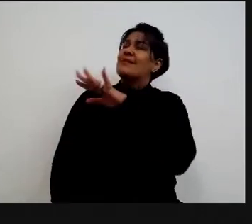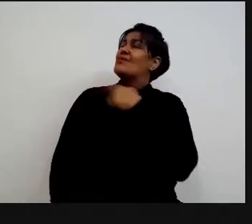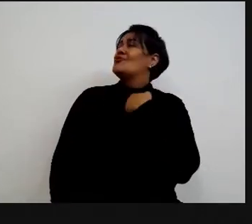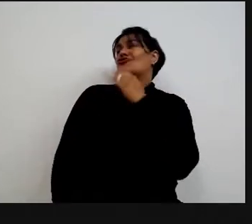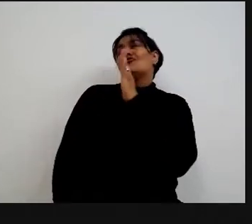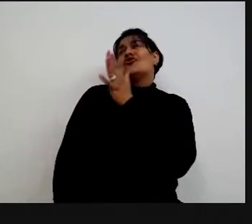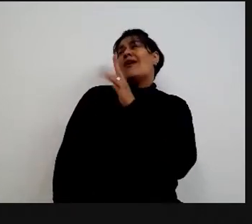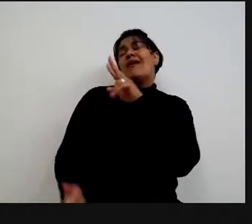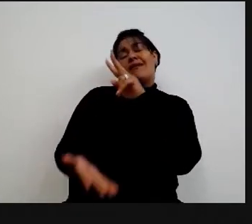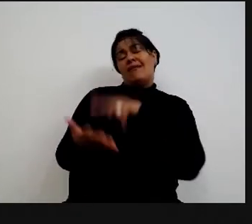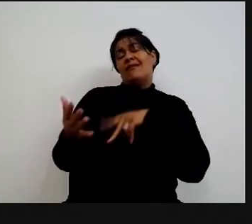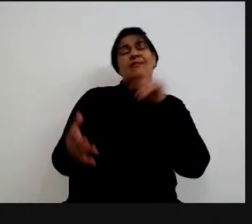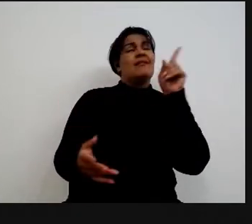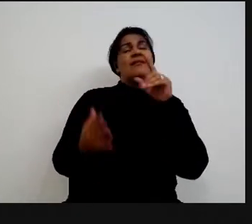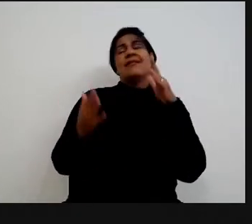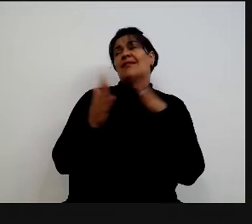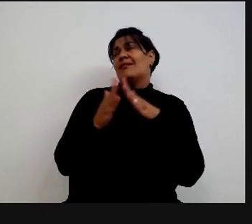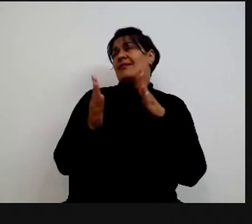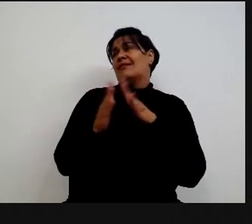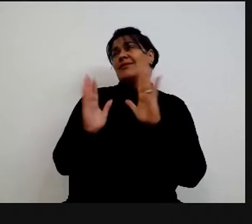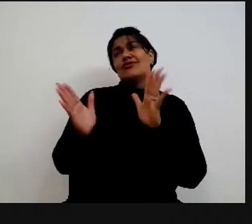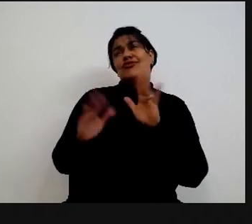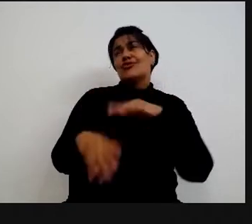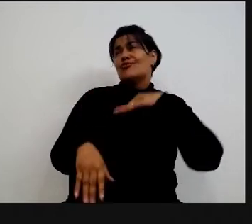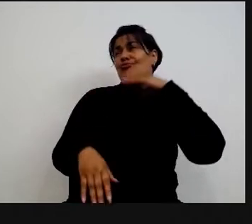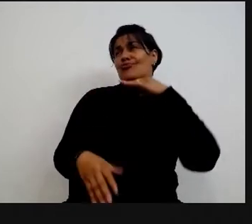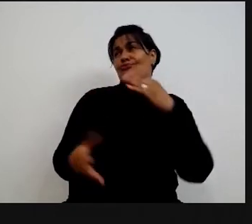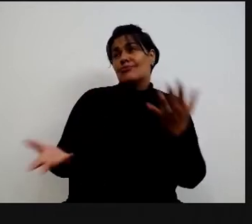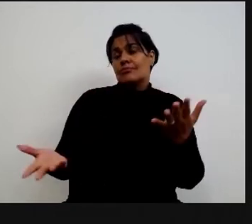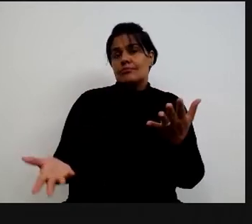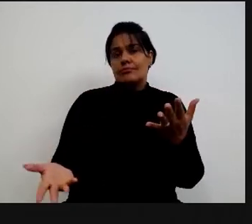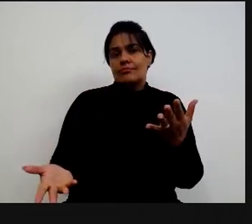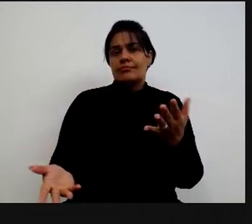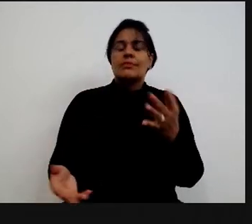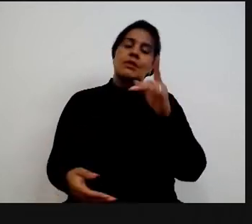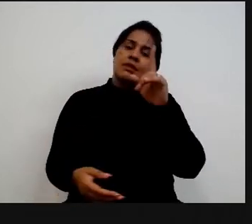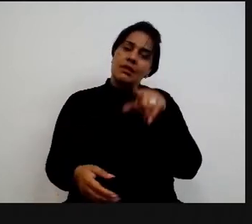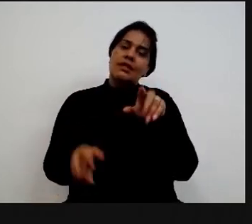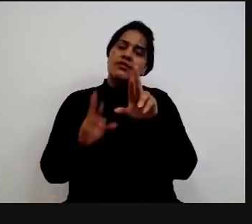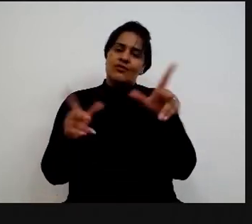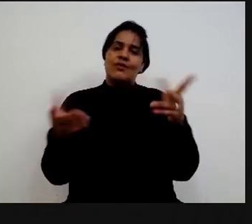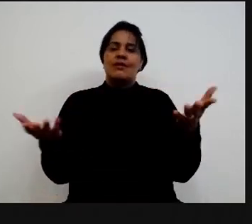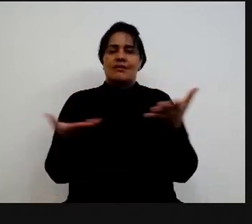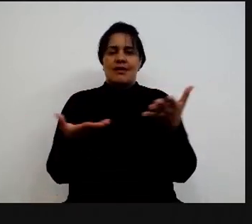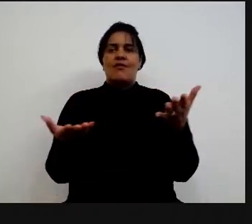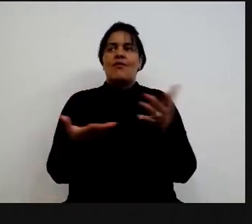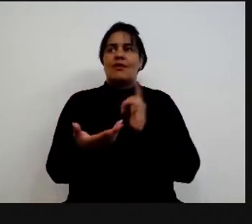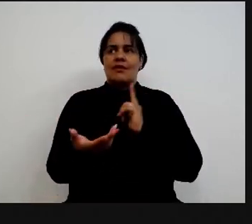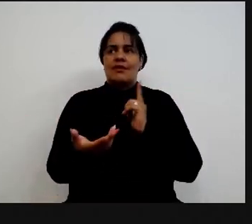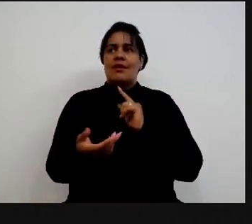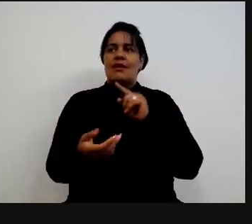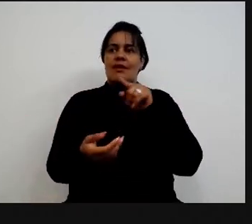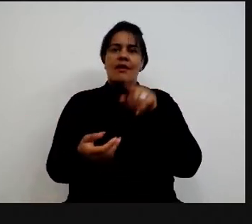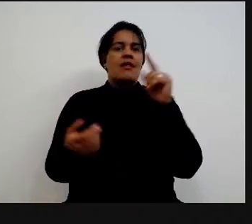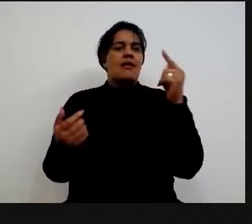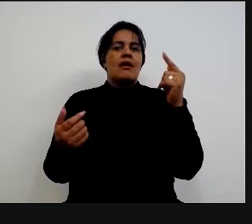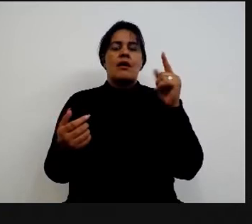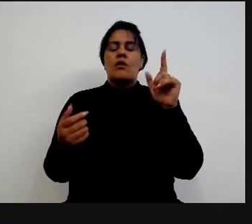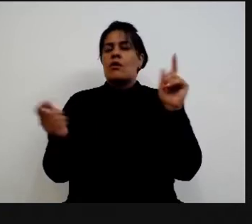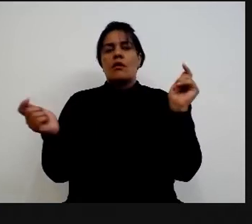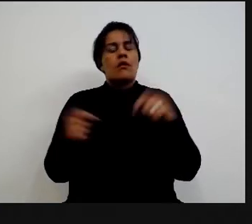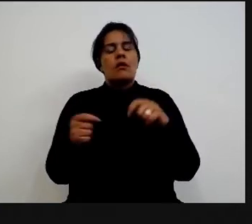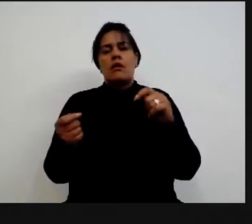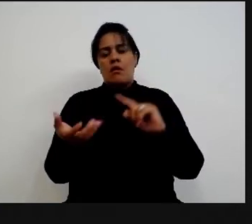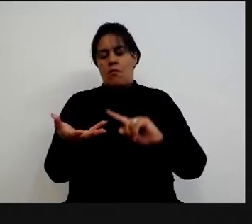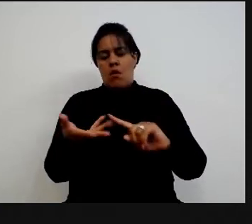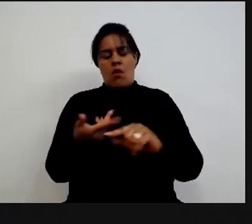esse texto. Né? Essa é a diferença dessa geração. Ele não deixa muito as coisas